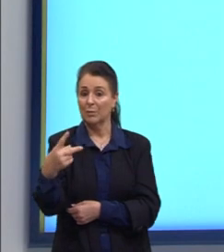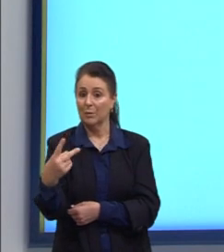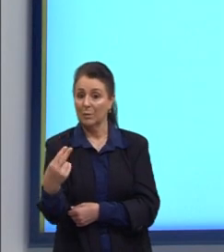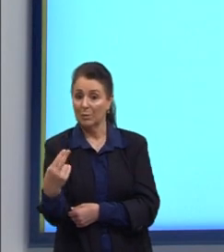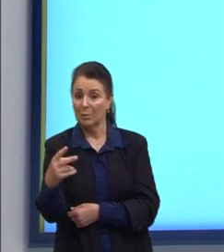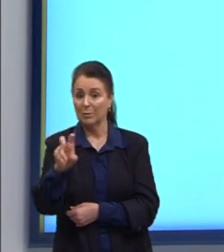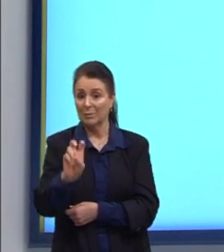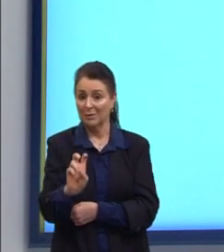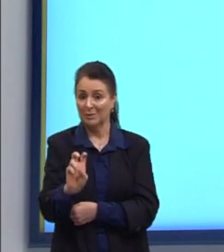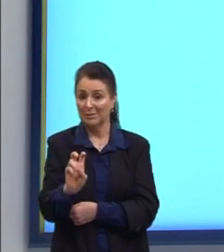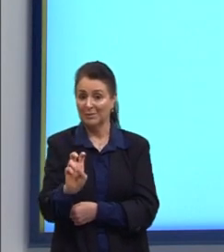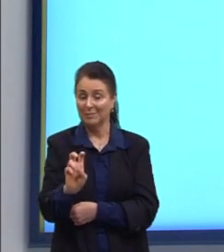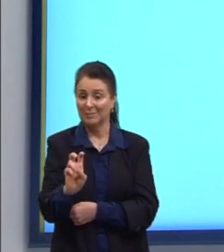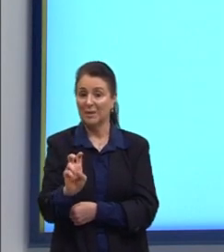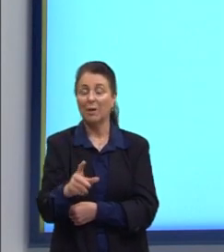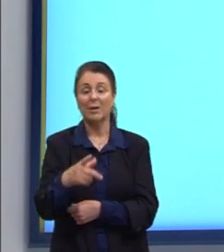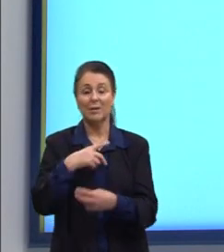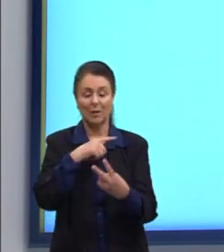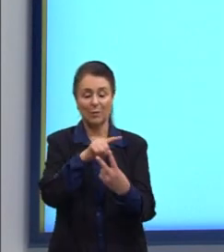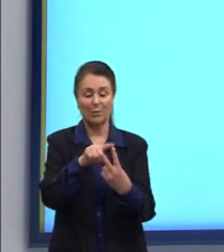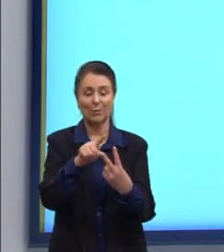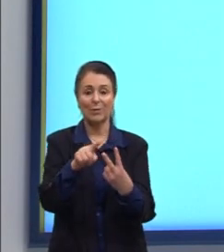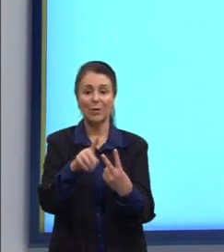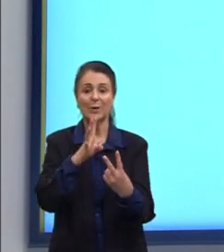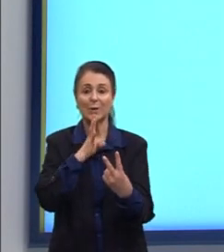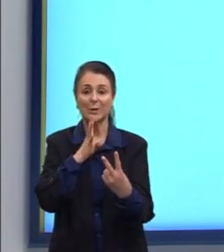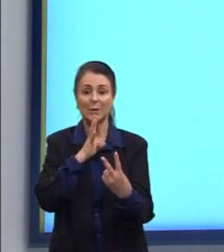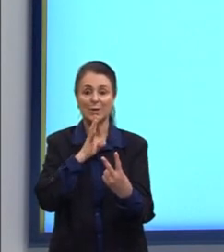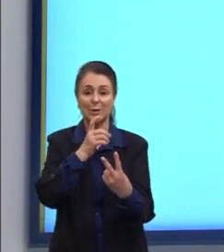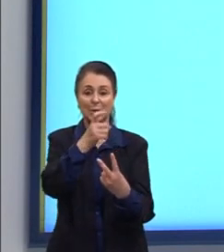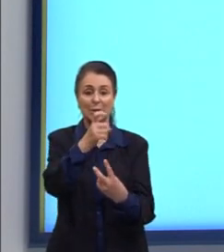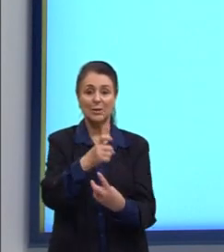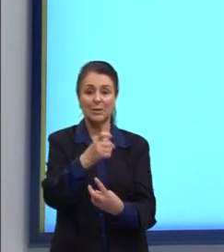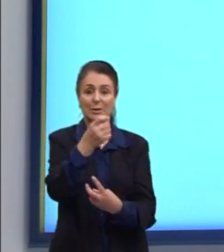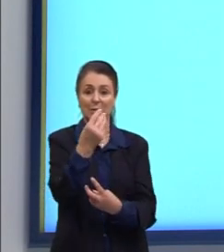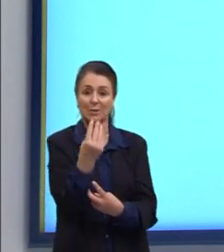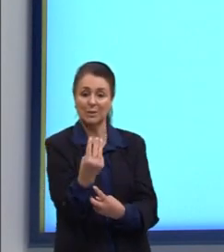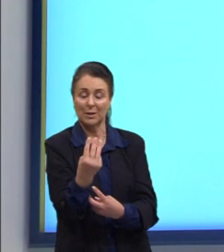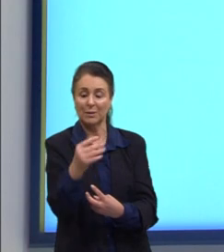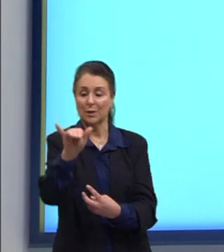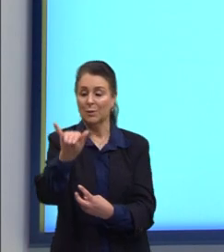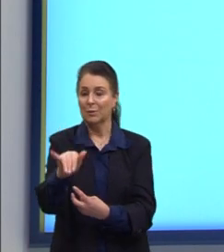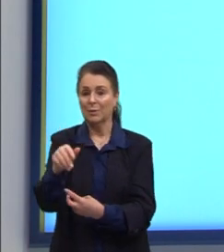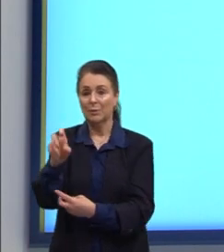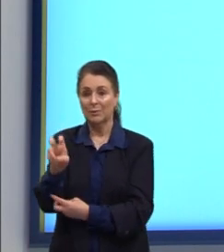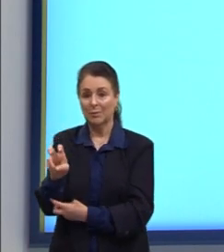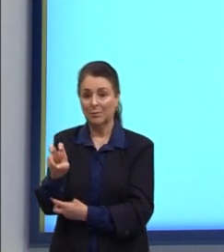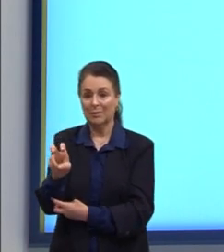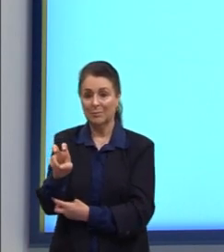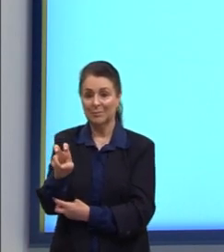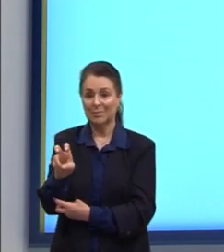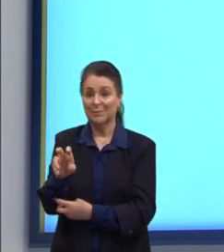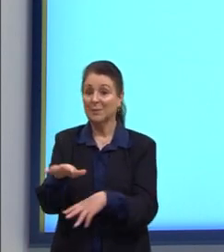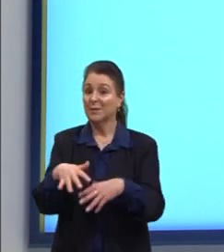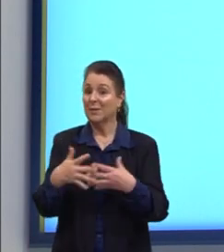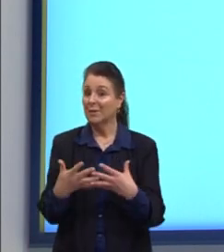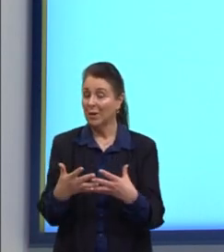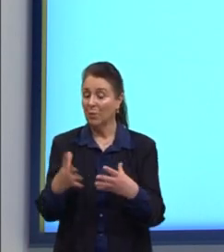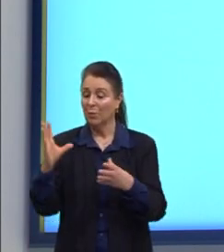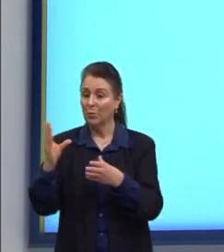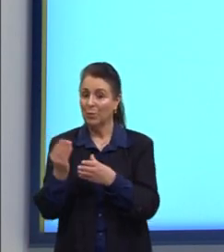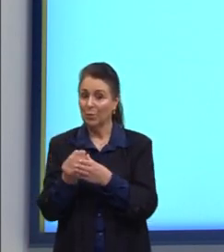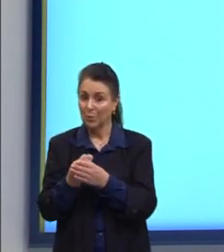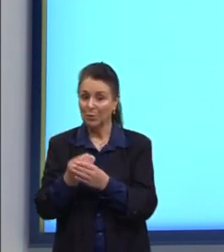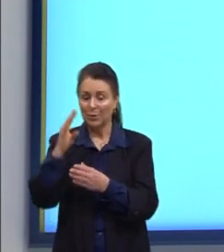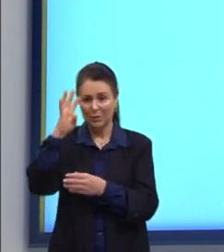e aí nós temos os dois valores x Vale 3 e o y vale 5 Portanto o nosso conjunto